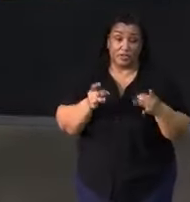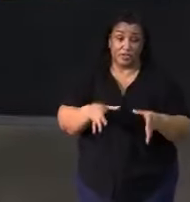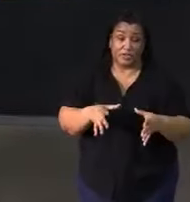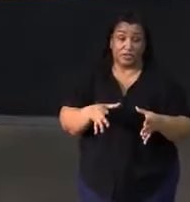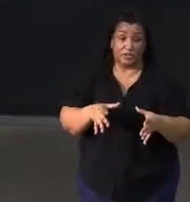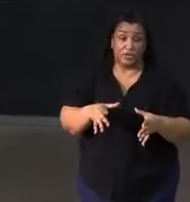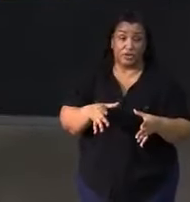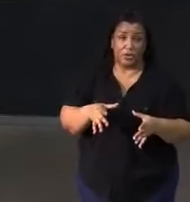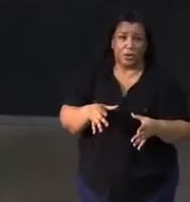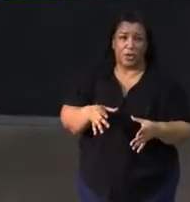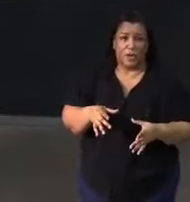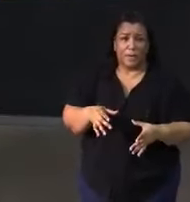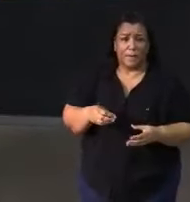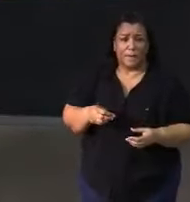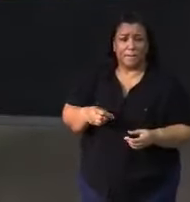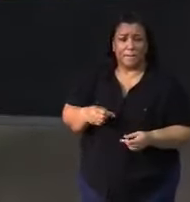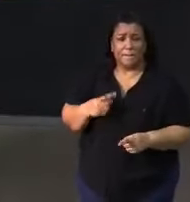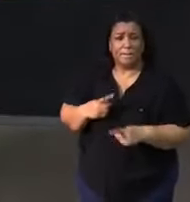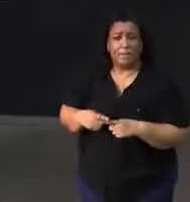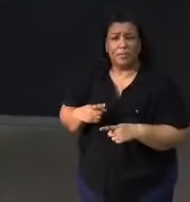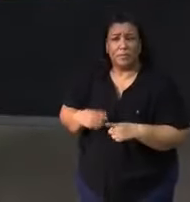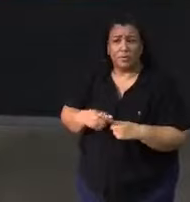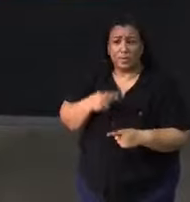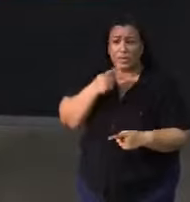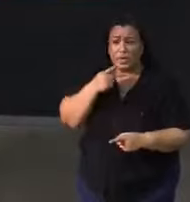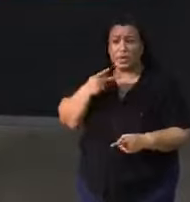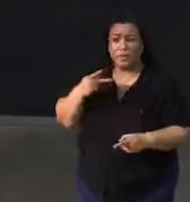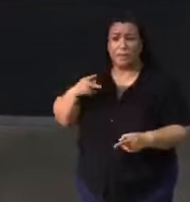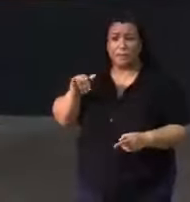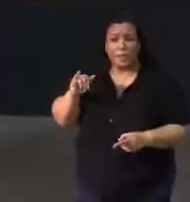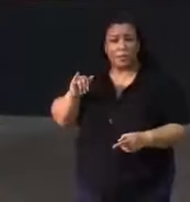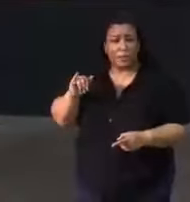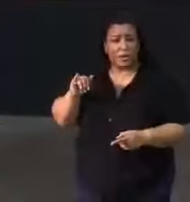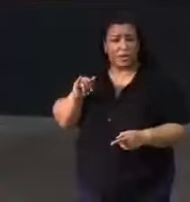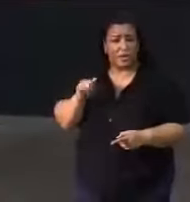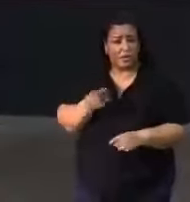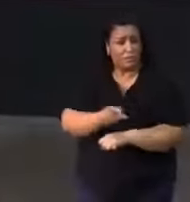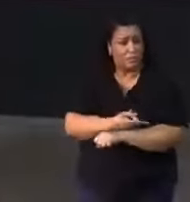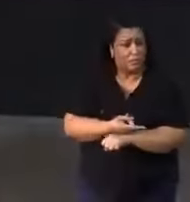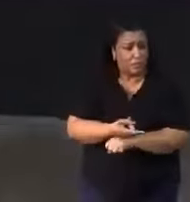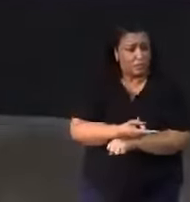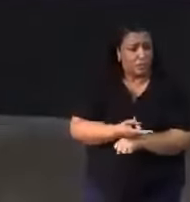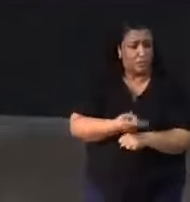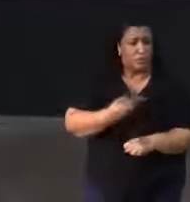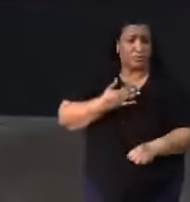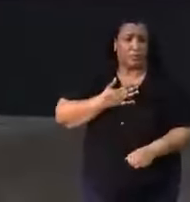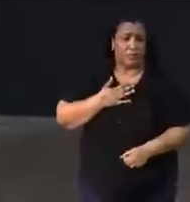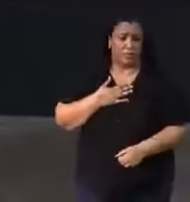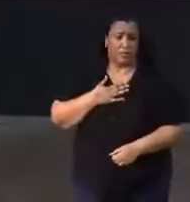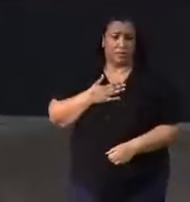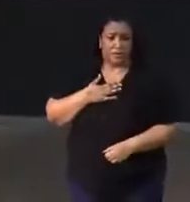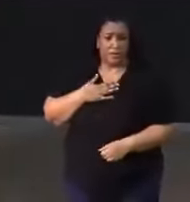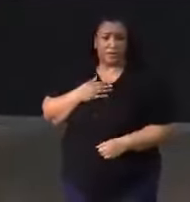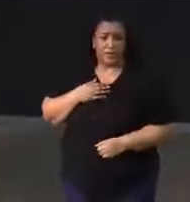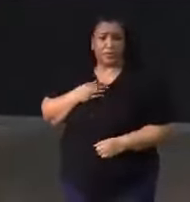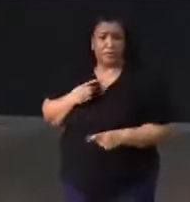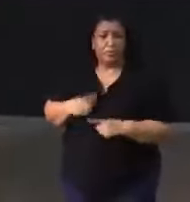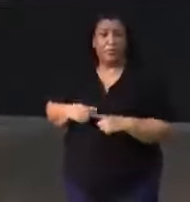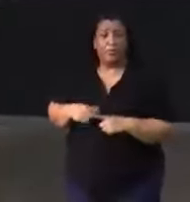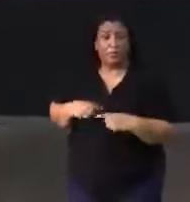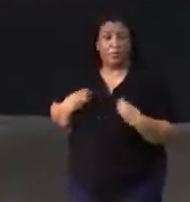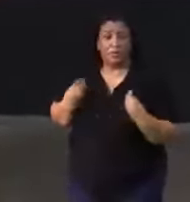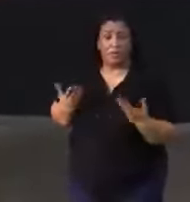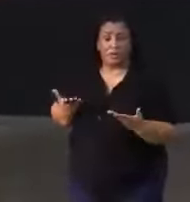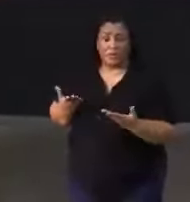poderia pensar: por que meu pai não veio atrás de mim? Por que meu pai não veio me resgatar? Mas é porque